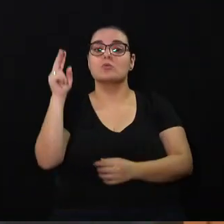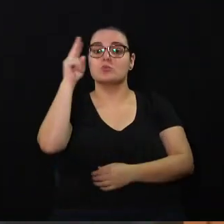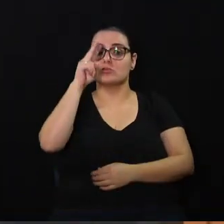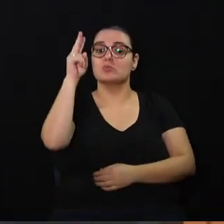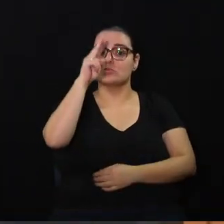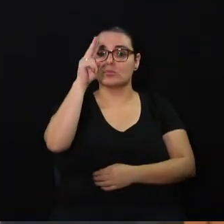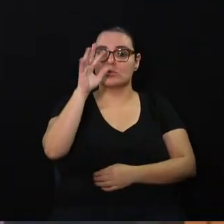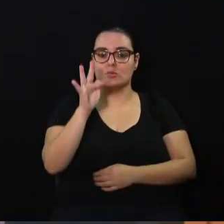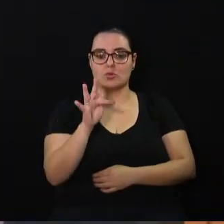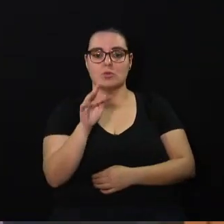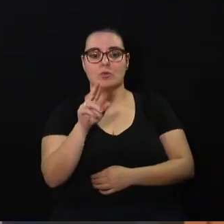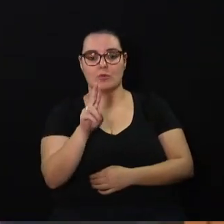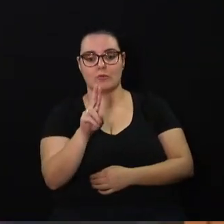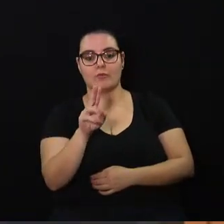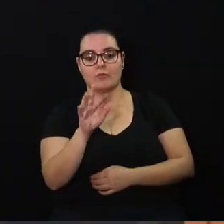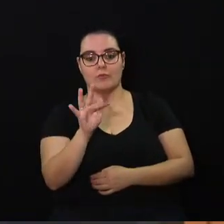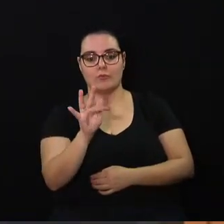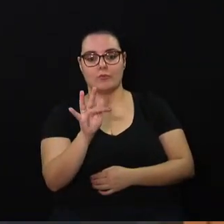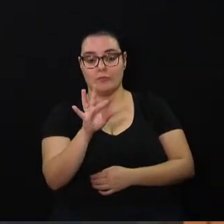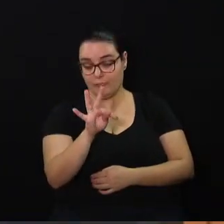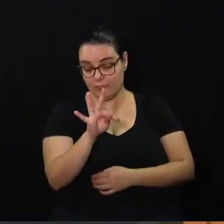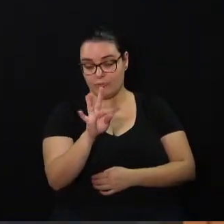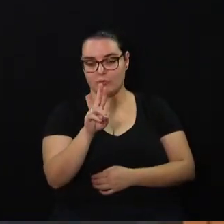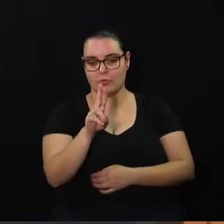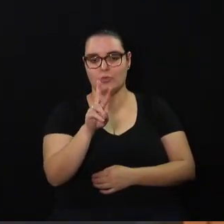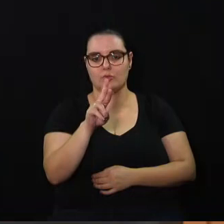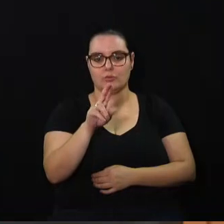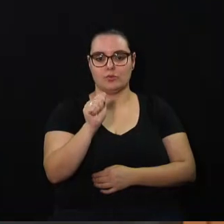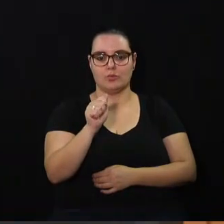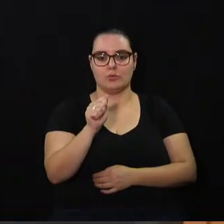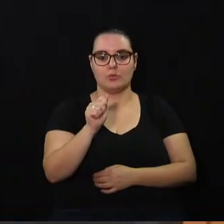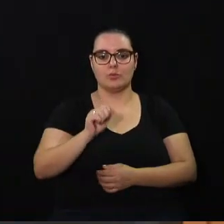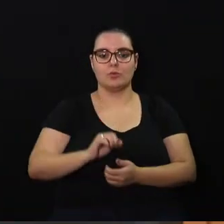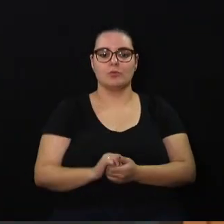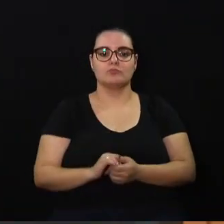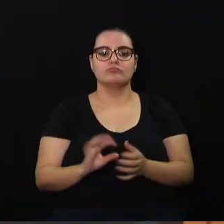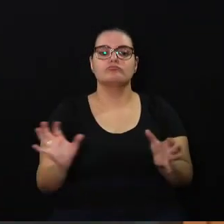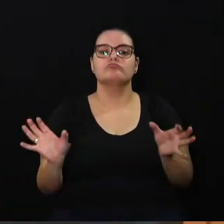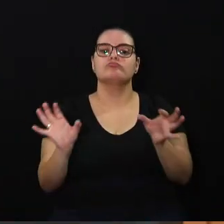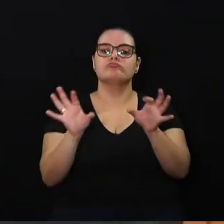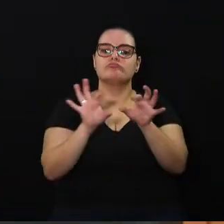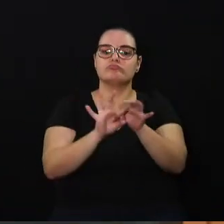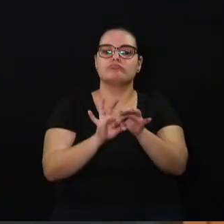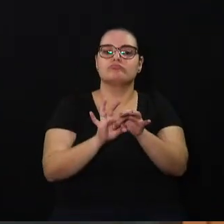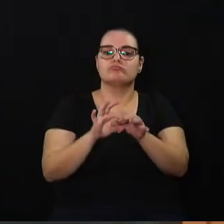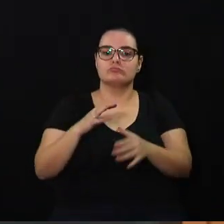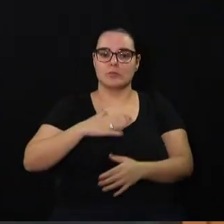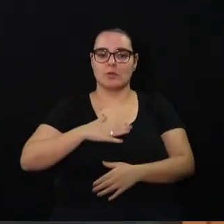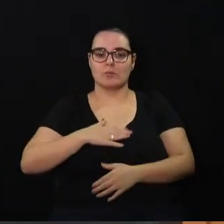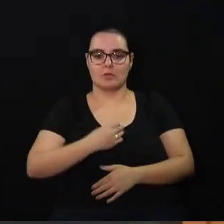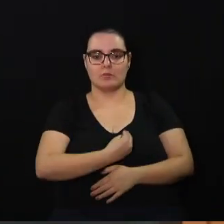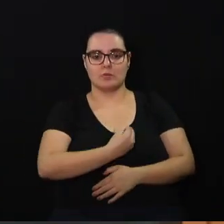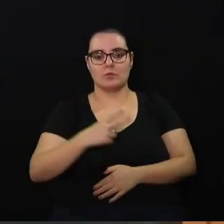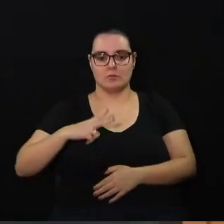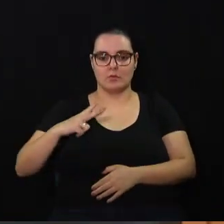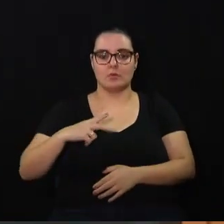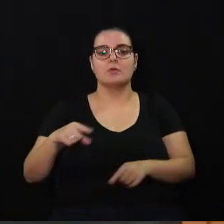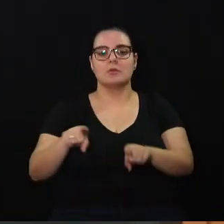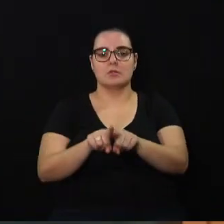futura a que tem a ver com a minha história faz uma conexão direta entre a minha vida pessoal ea minha vida